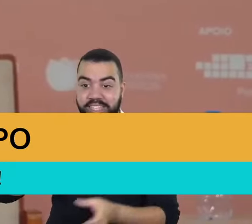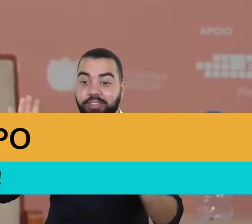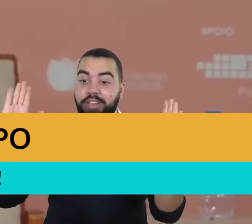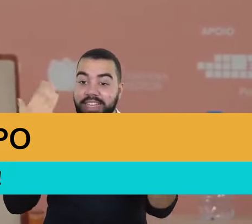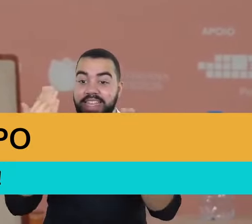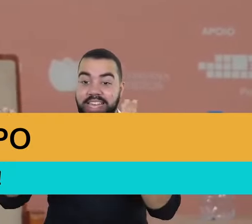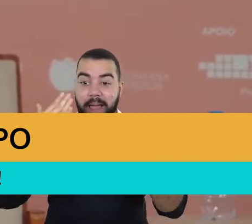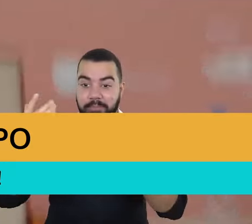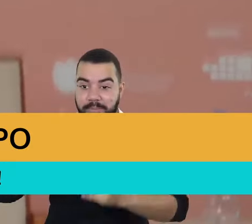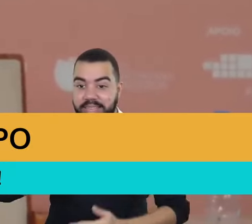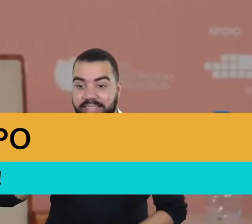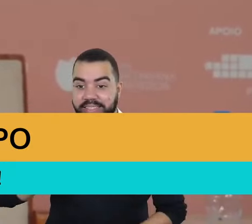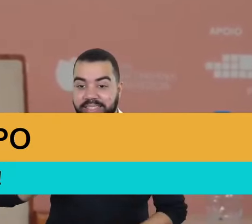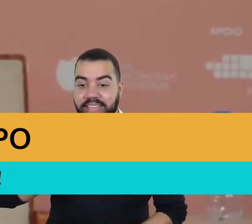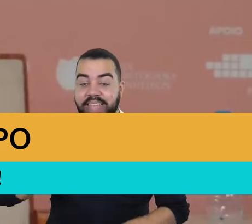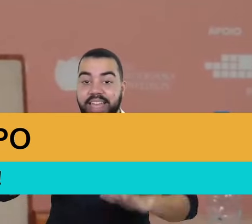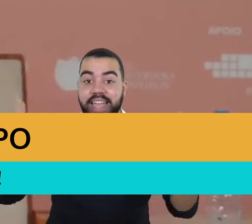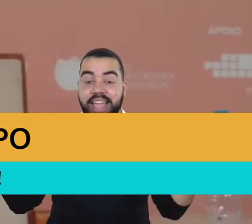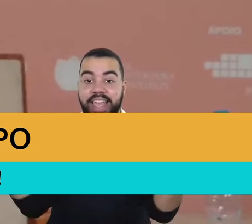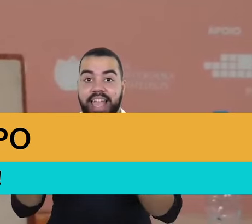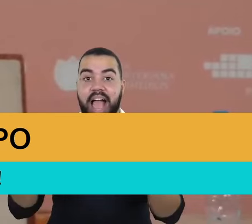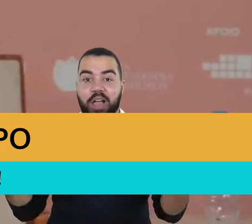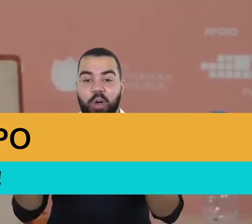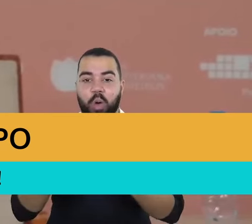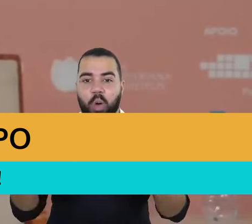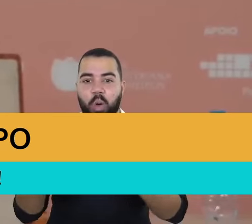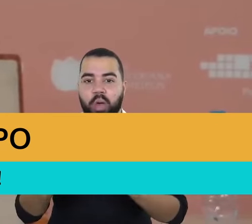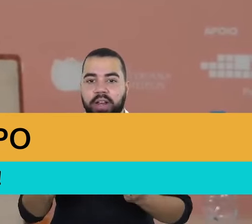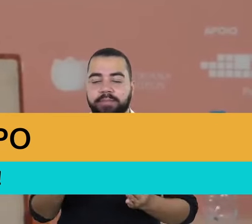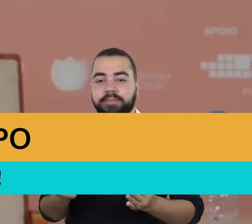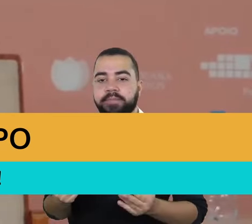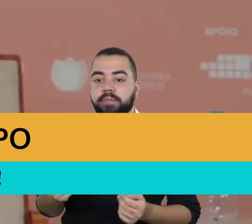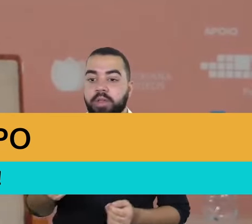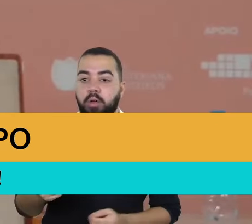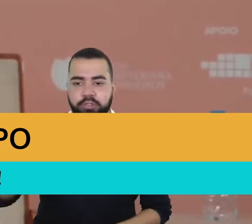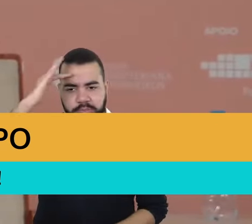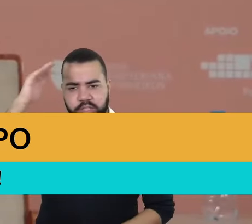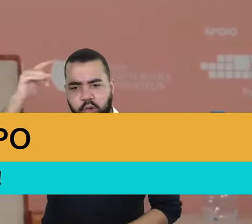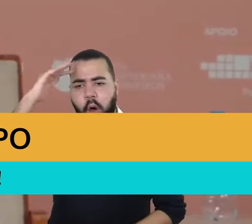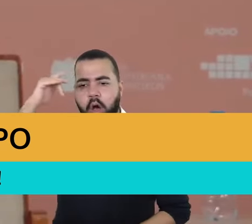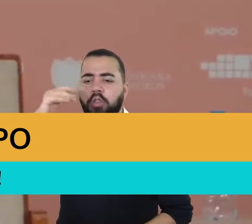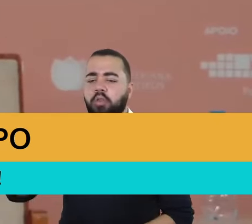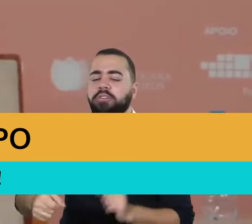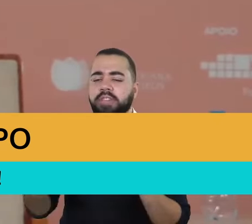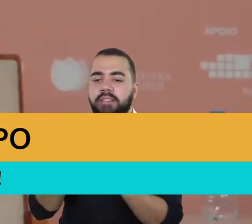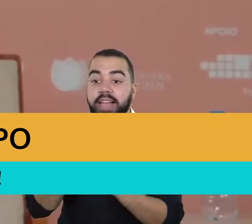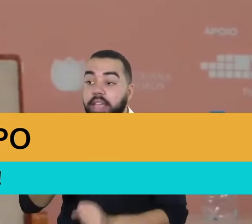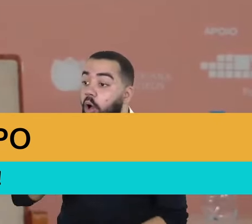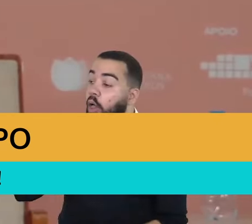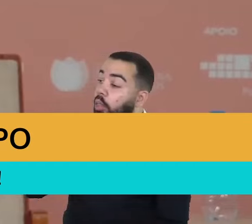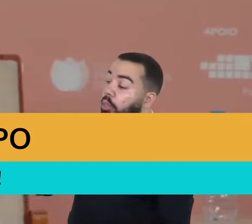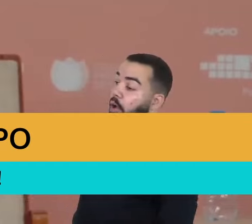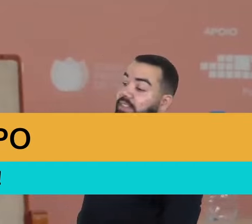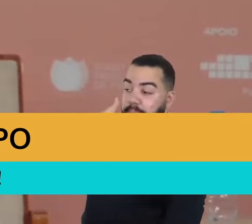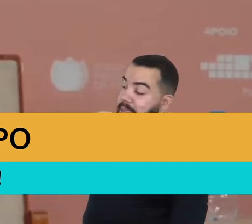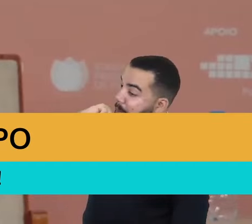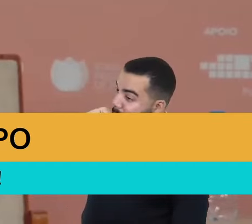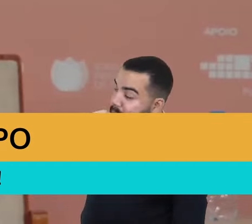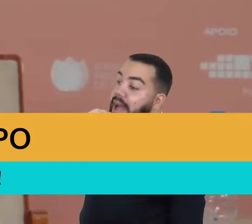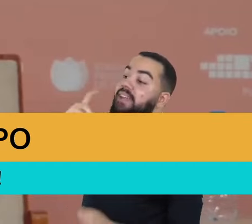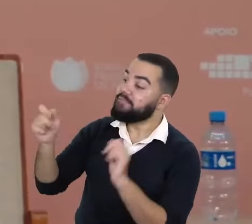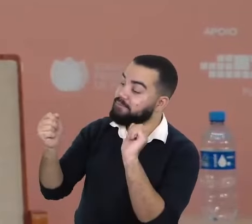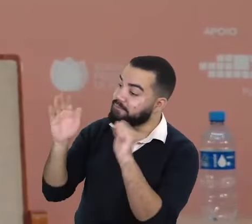fácil, tudo que as psicólogas falam para mim, porque assim que faz, eu falo, nossa, minha mãe fazia isso empiricamente,